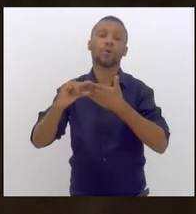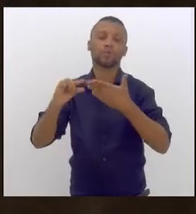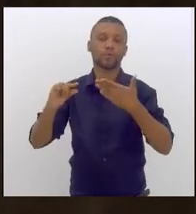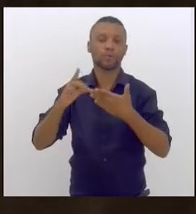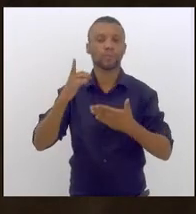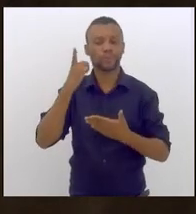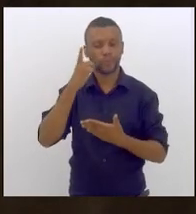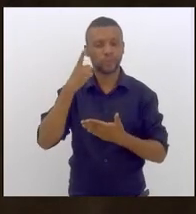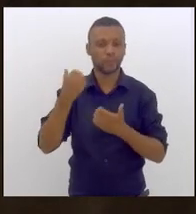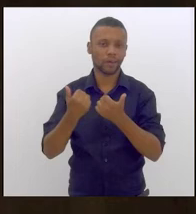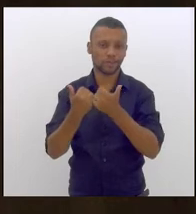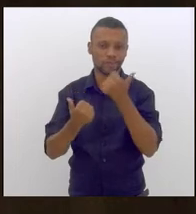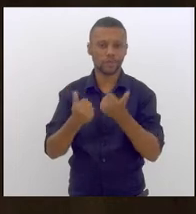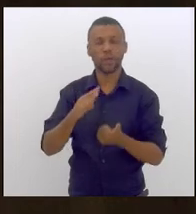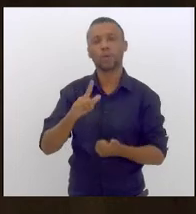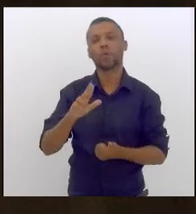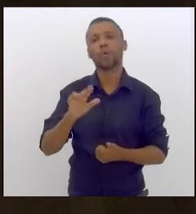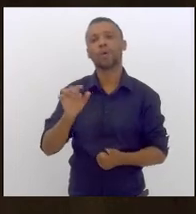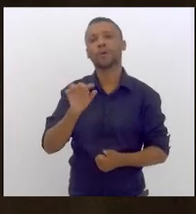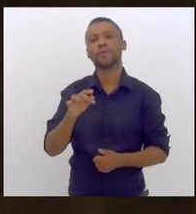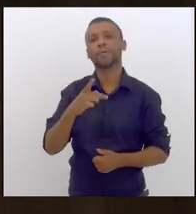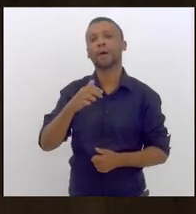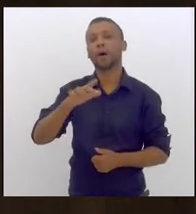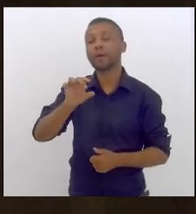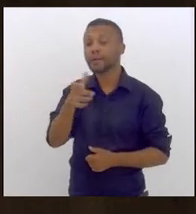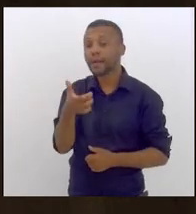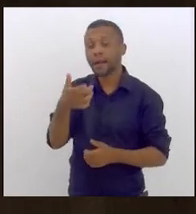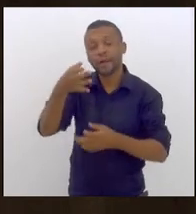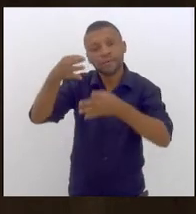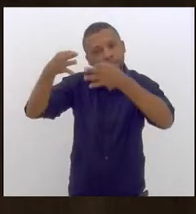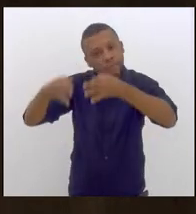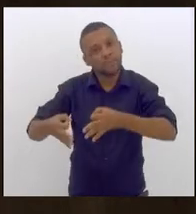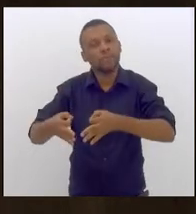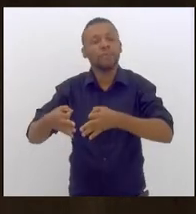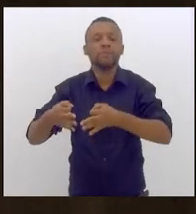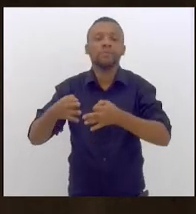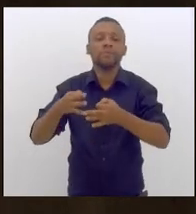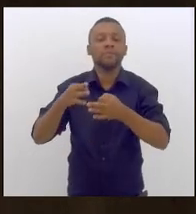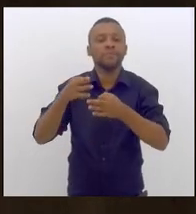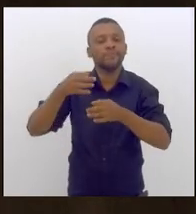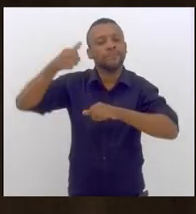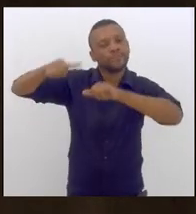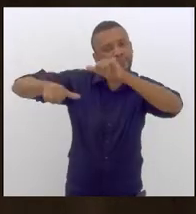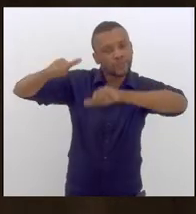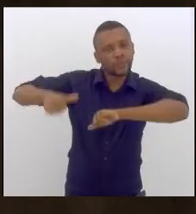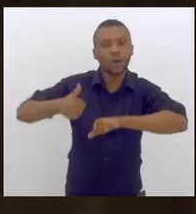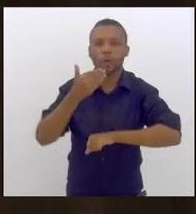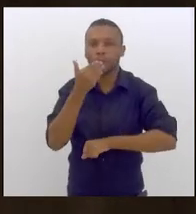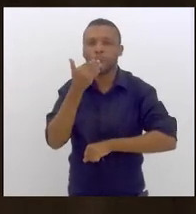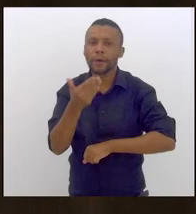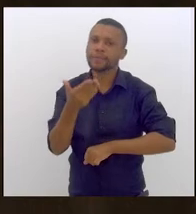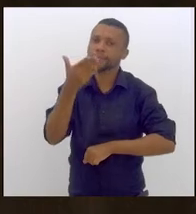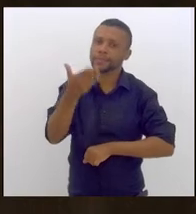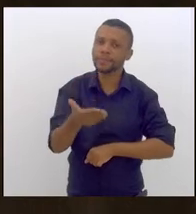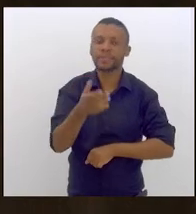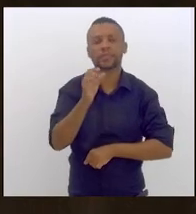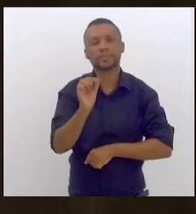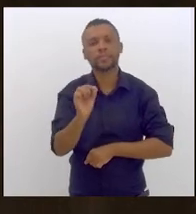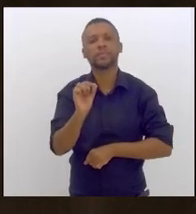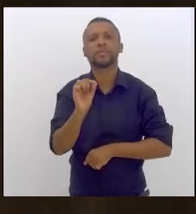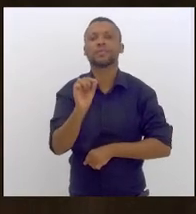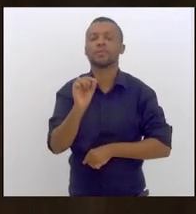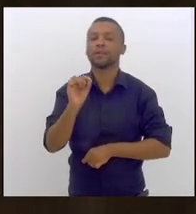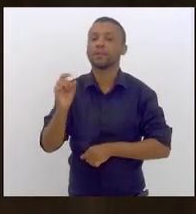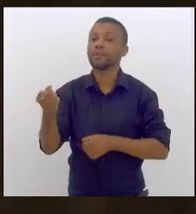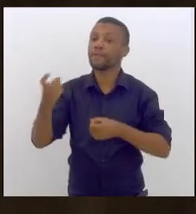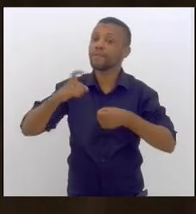deputado, coautor, deputado Luiz Paulo, que quer realmente verificar esse ponto. Então, solicito a Vossa Excelência que seja remetido